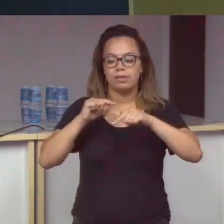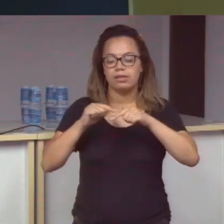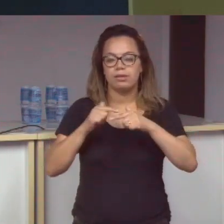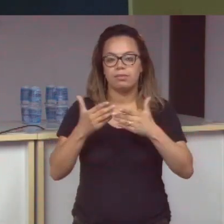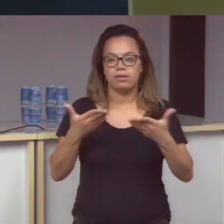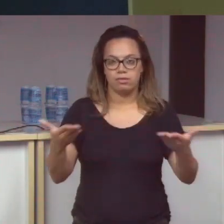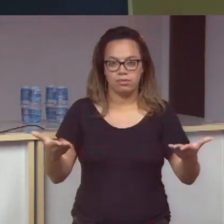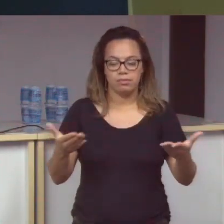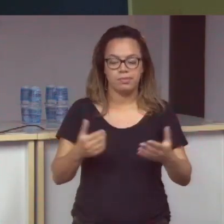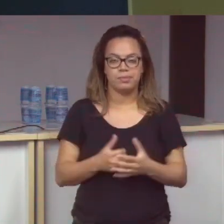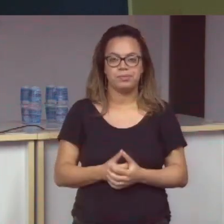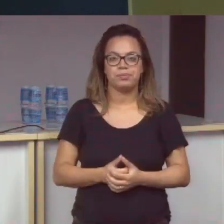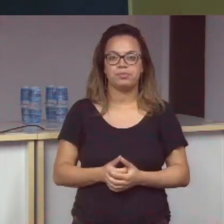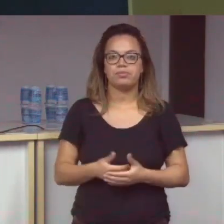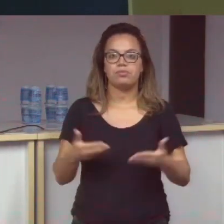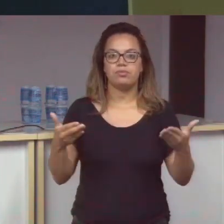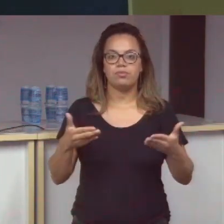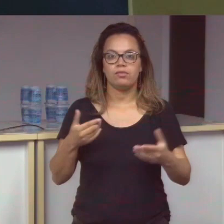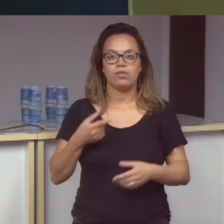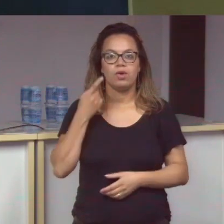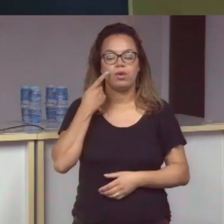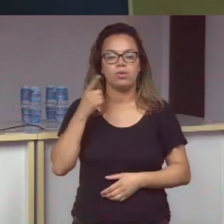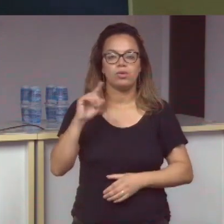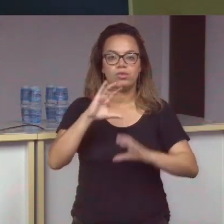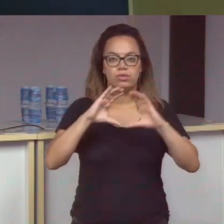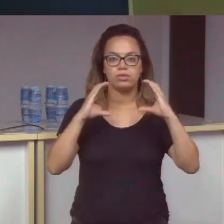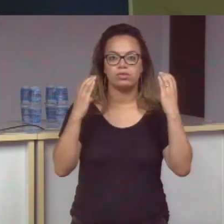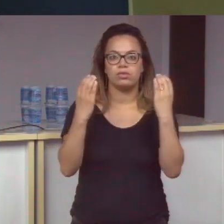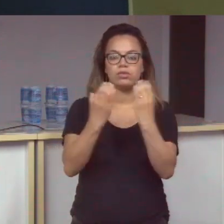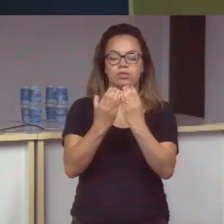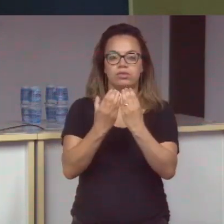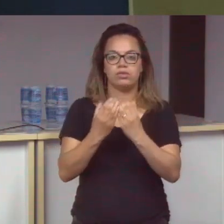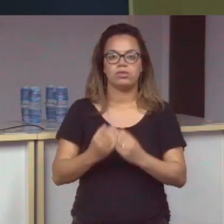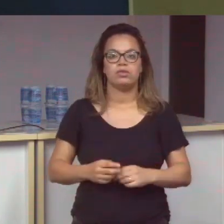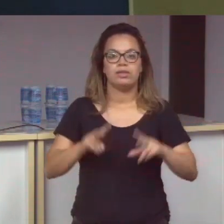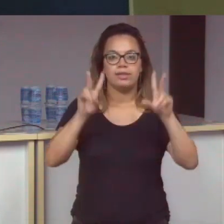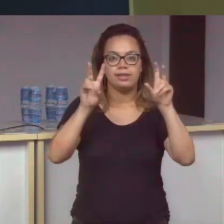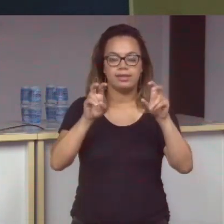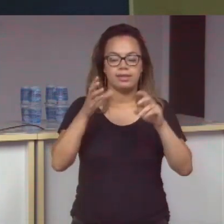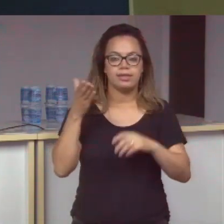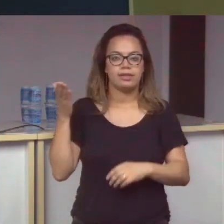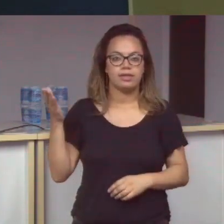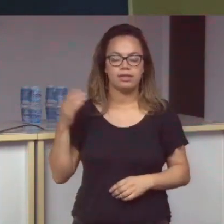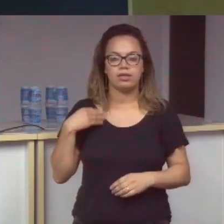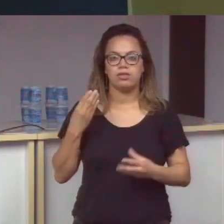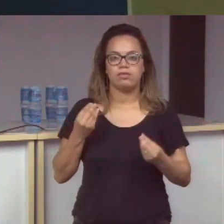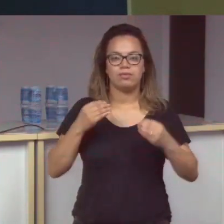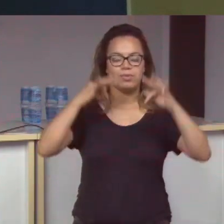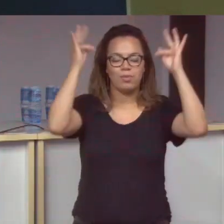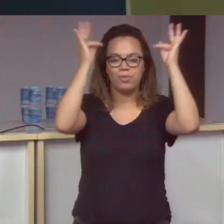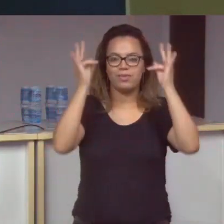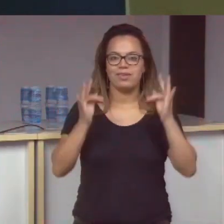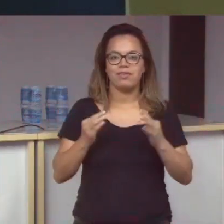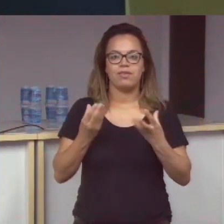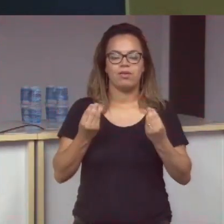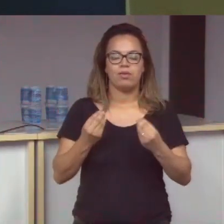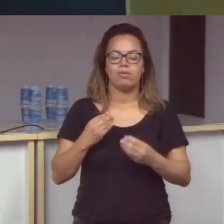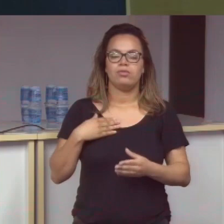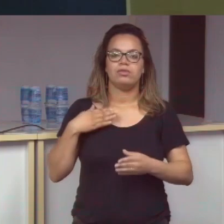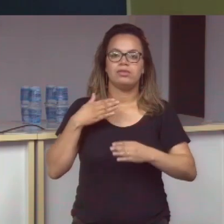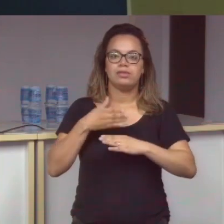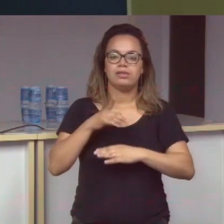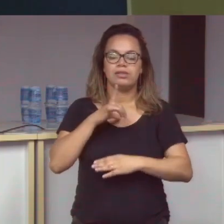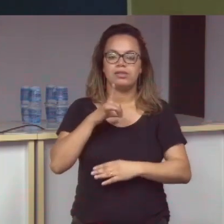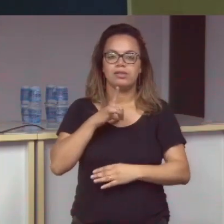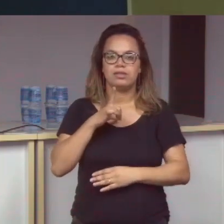questão. Então, hoje é a última oficina desta série e fico muito feliz de ver como nós podemos ter